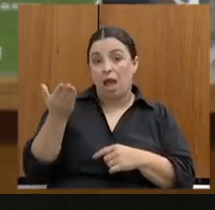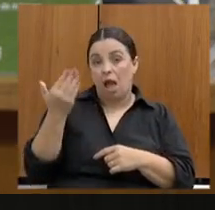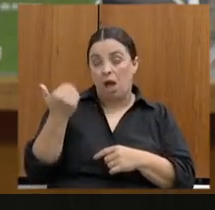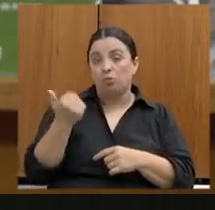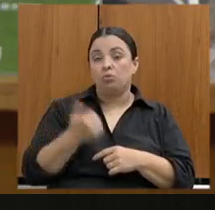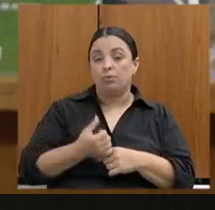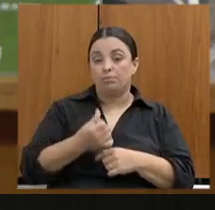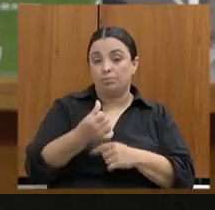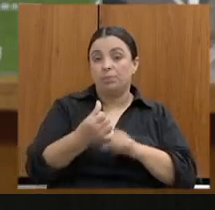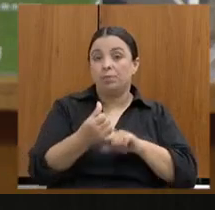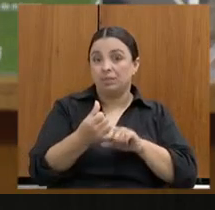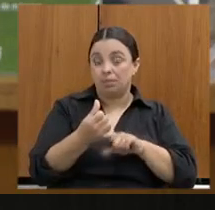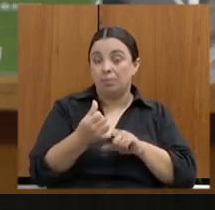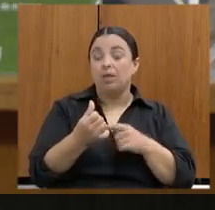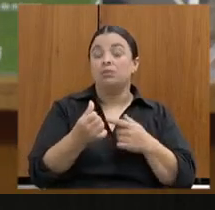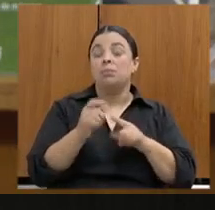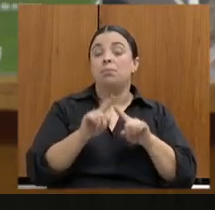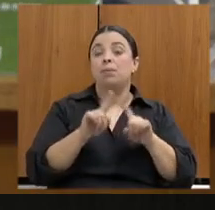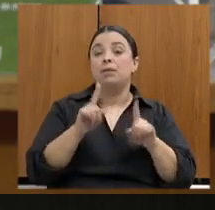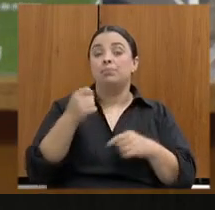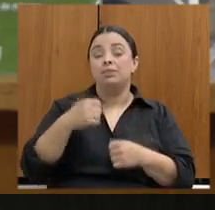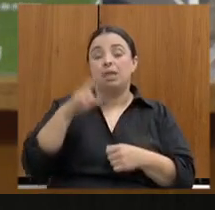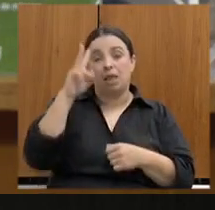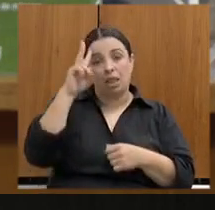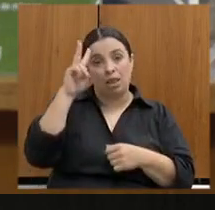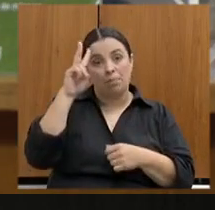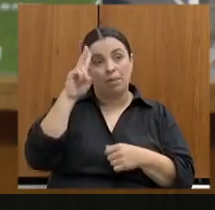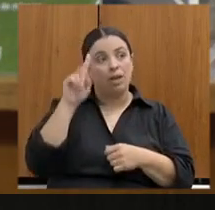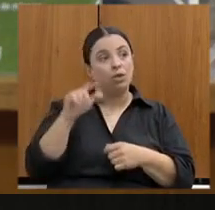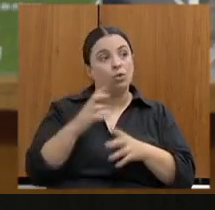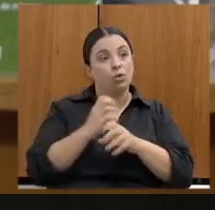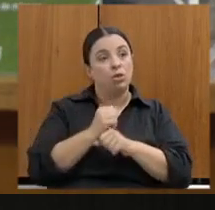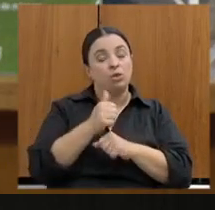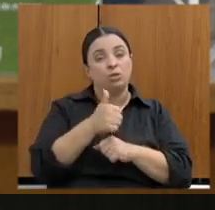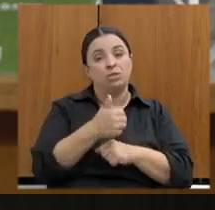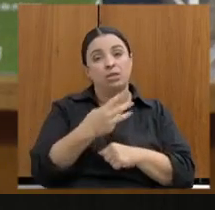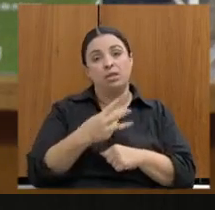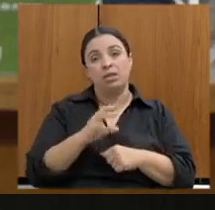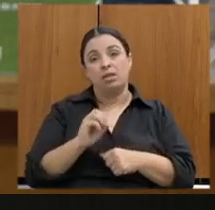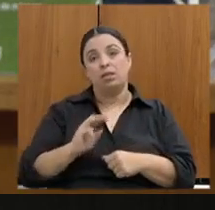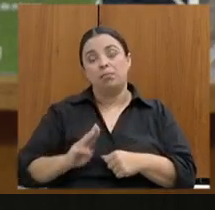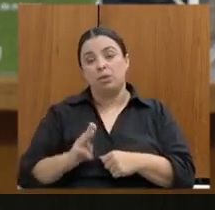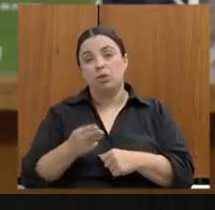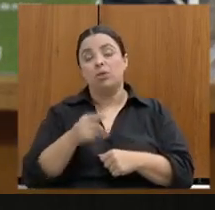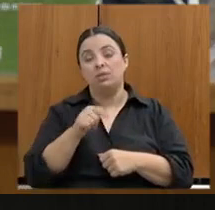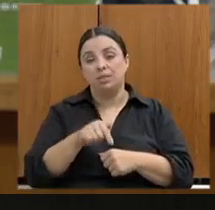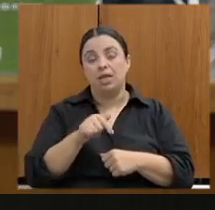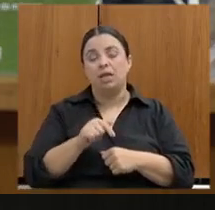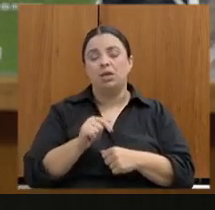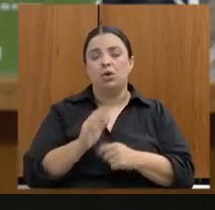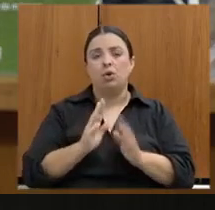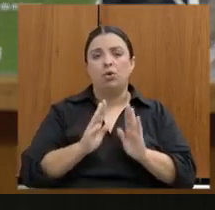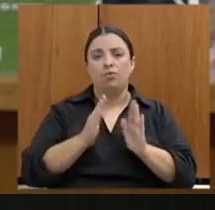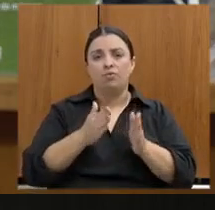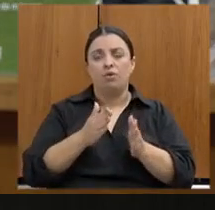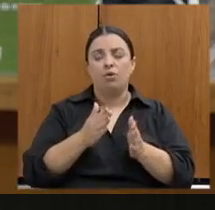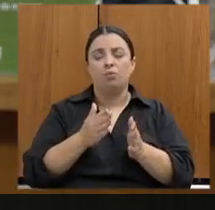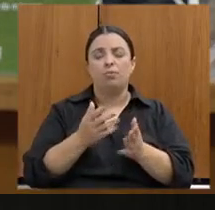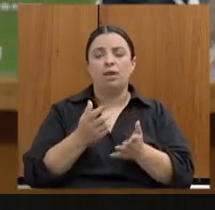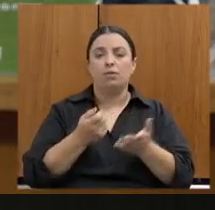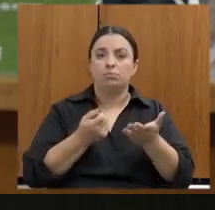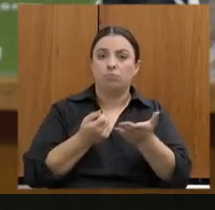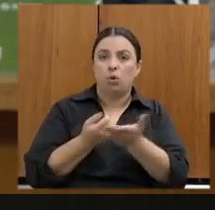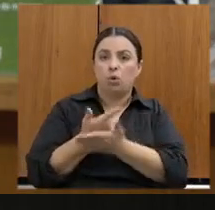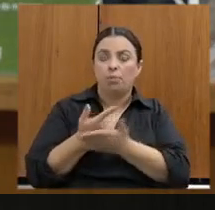preciso lembrar que um total de 130 milhões foram destinados à aquisição permanente de onde